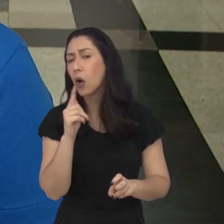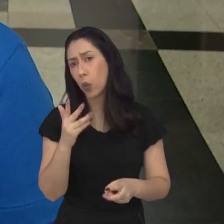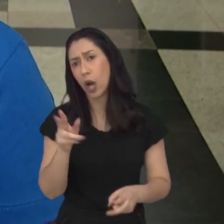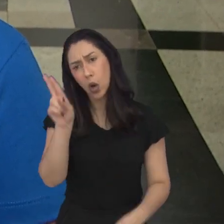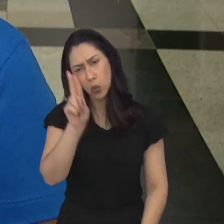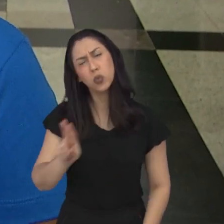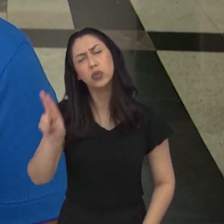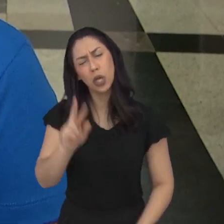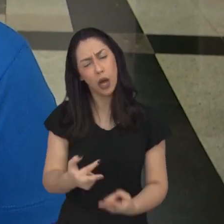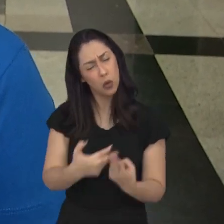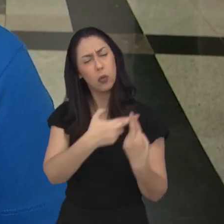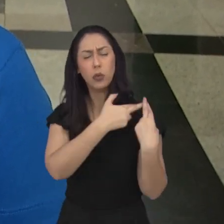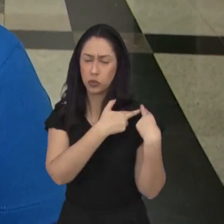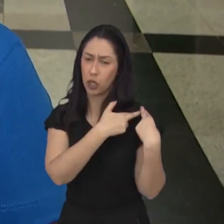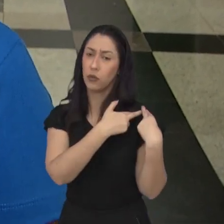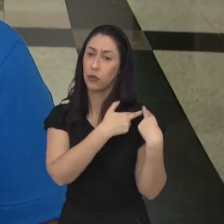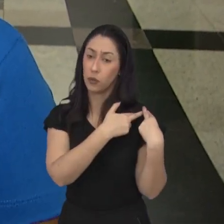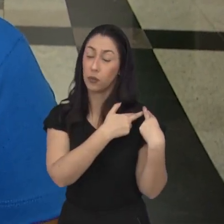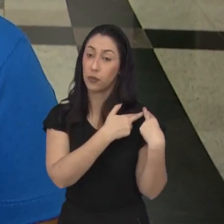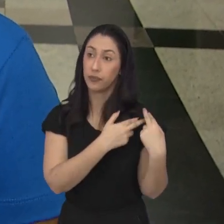tem muita relação, né, com o meio ambiente.